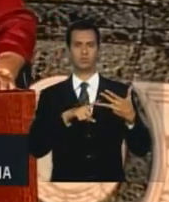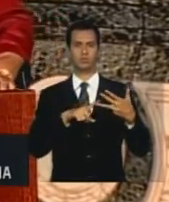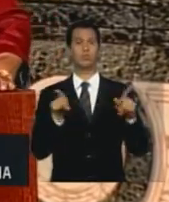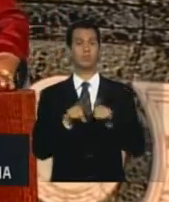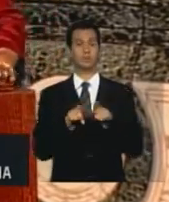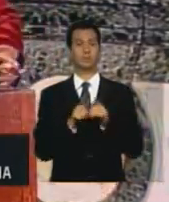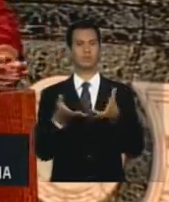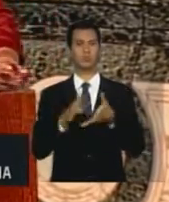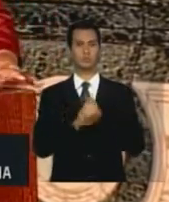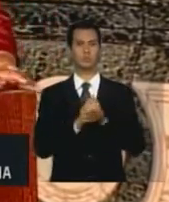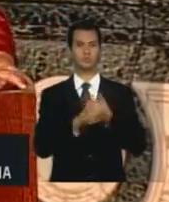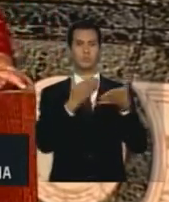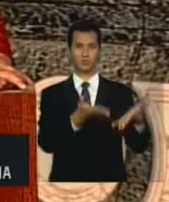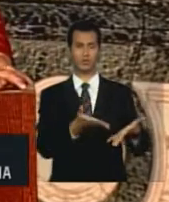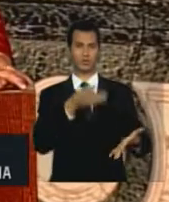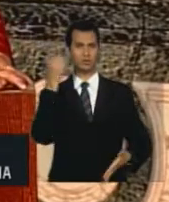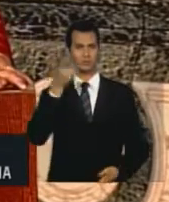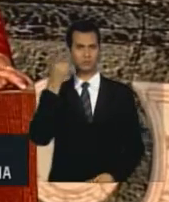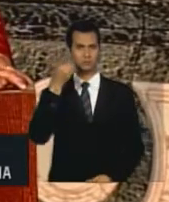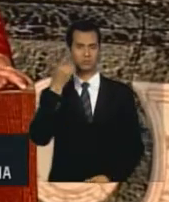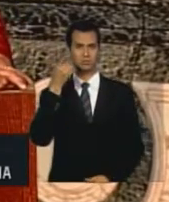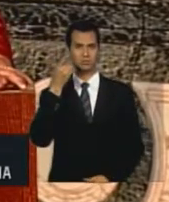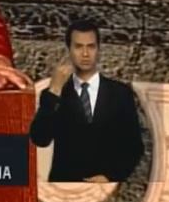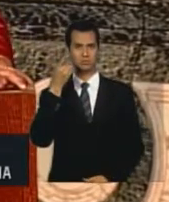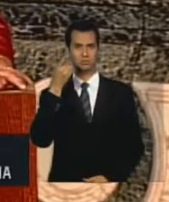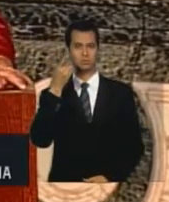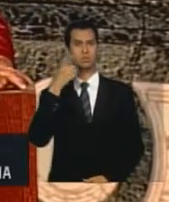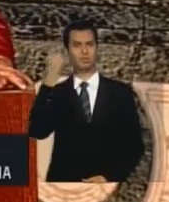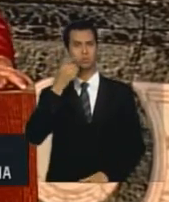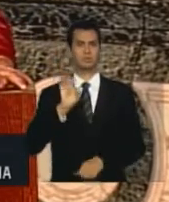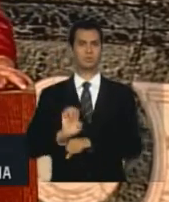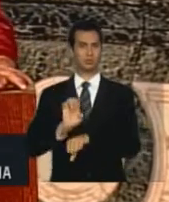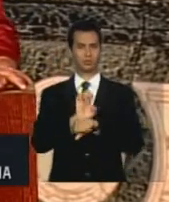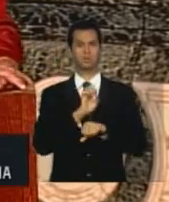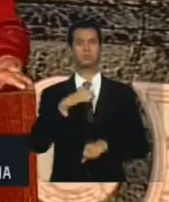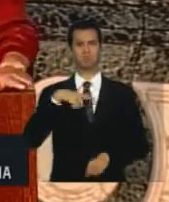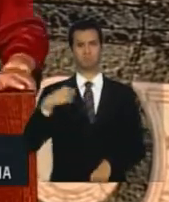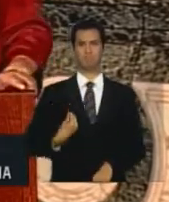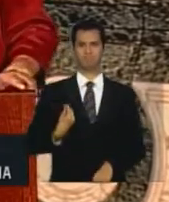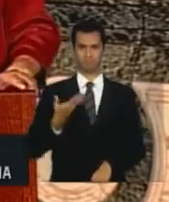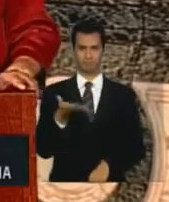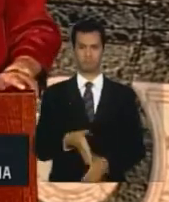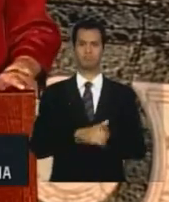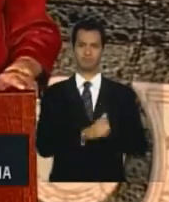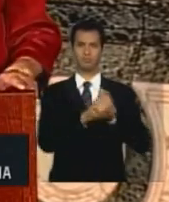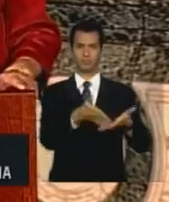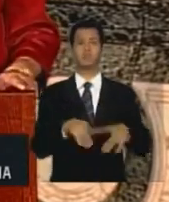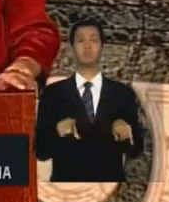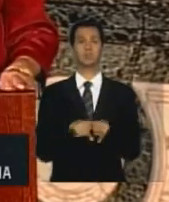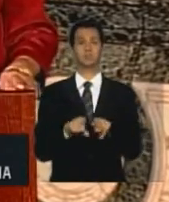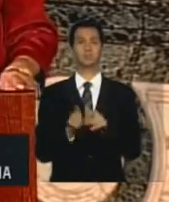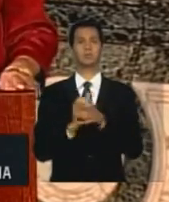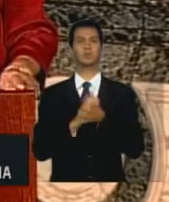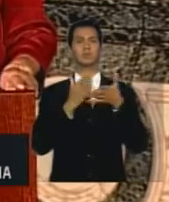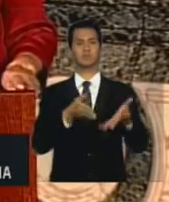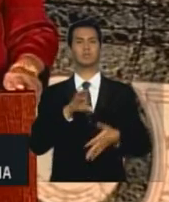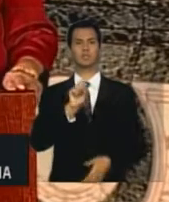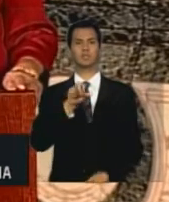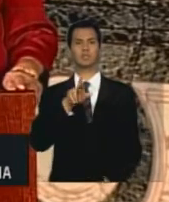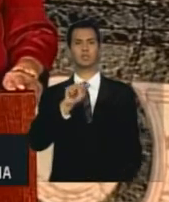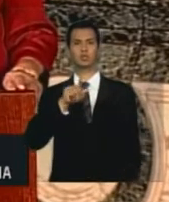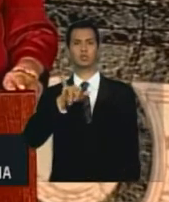Queria também cumprimentar os deputados estaduais aqui presentes, o Sérgio Souza